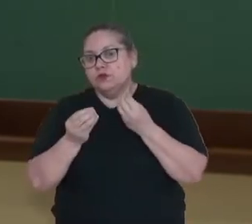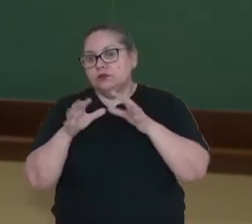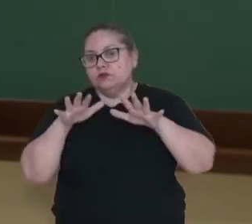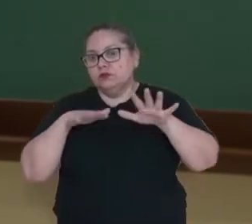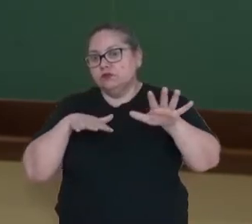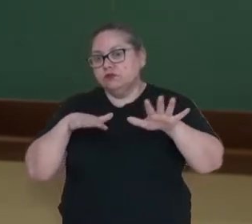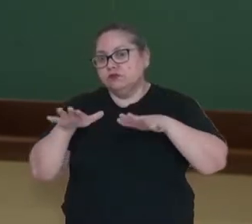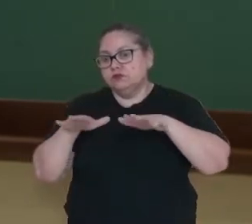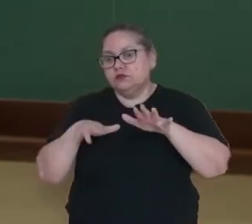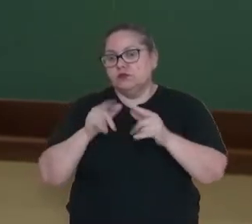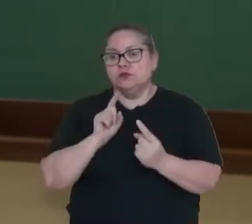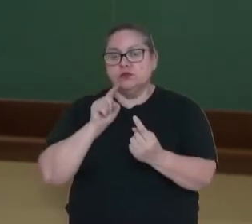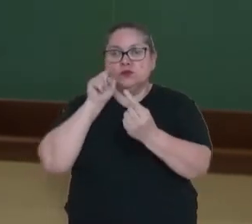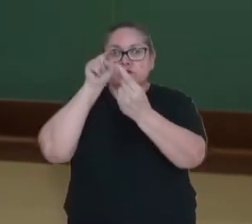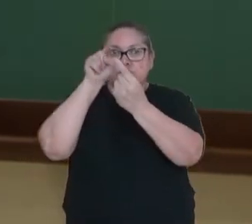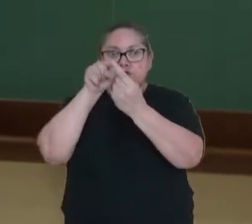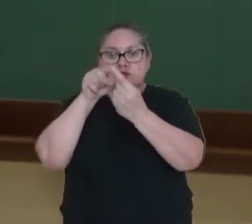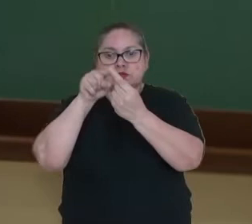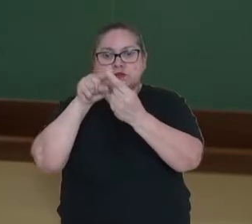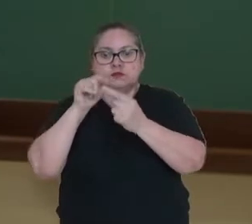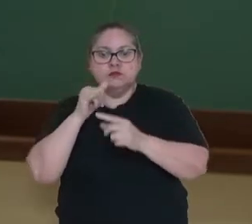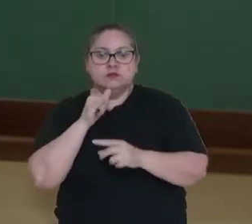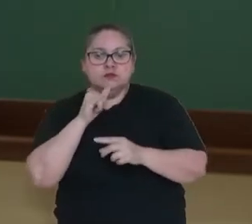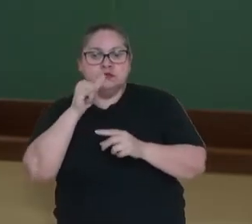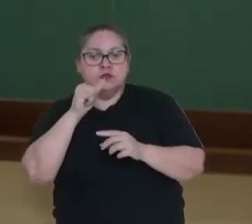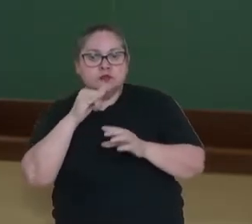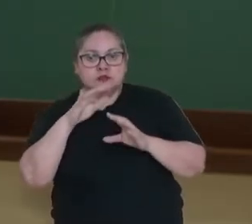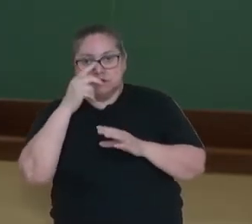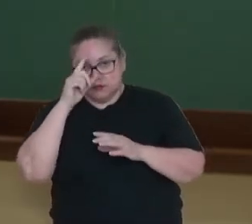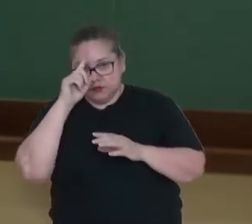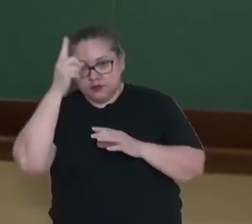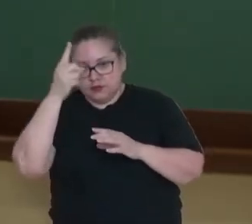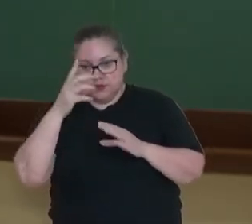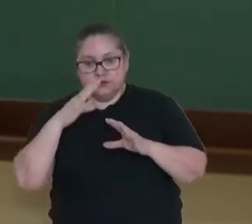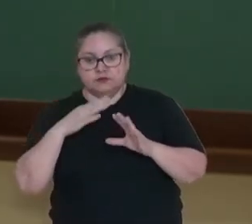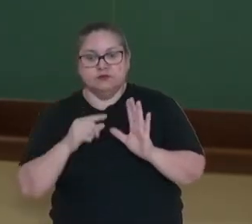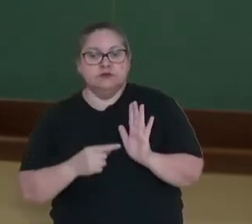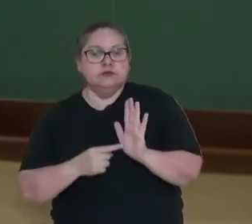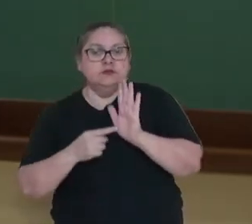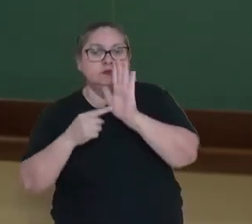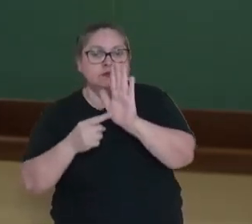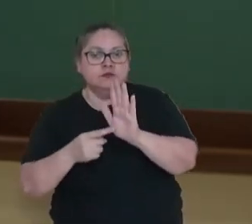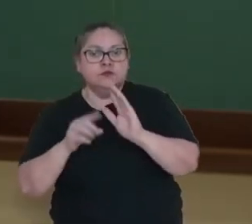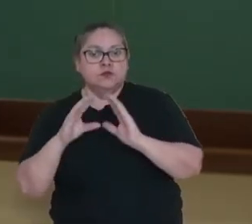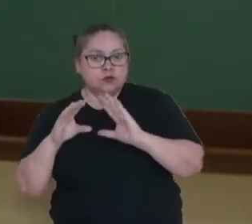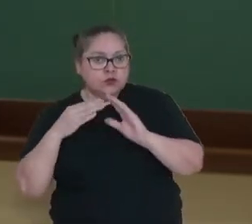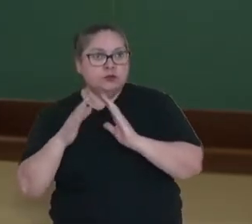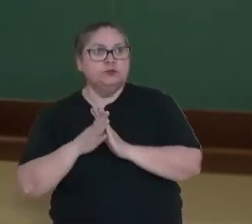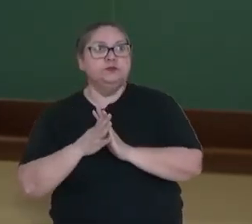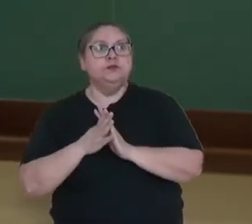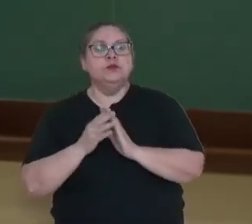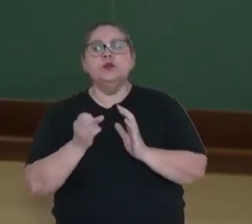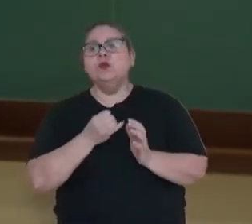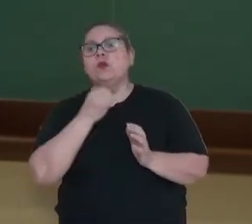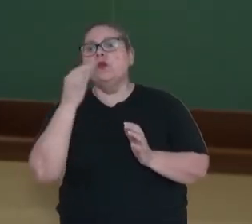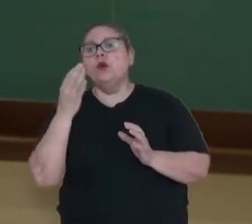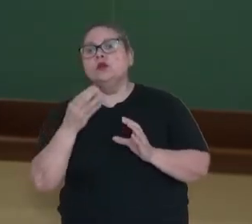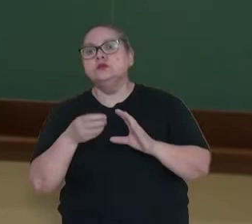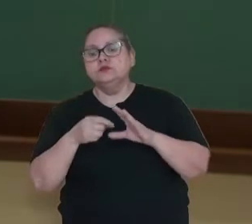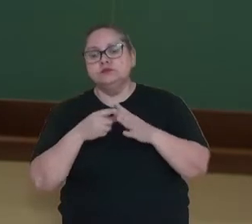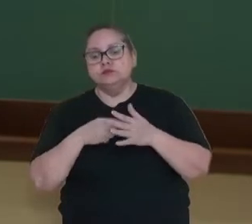movimentos que têm um objetivo de transmitir uma ideia, né? Expressar alguma coisa. Quais são então